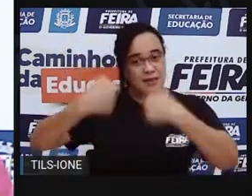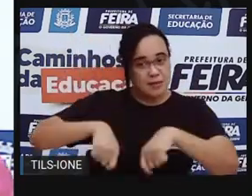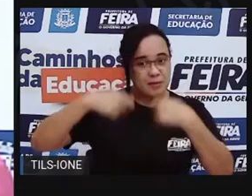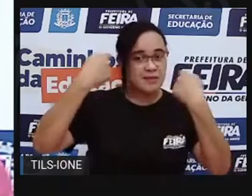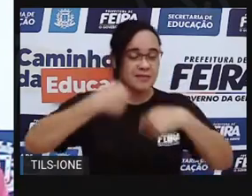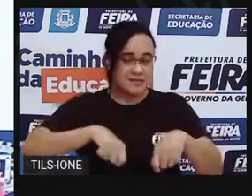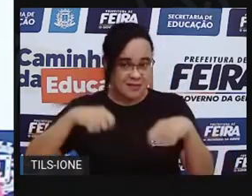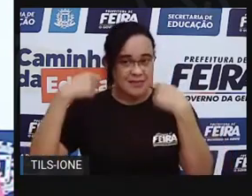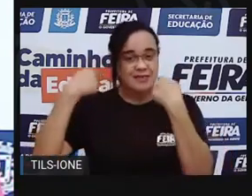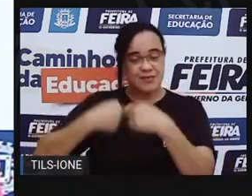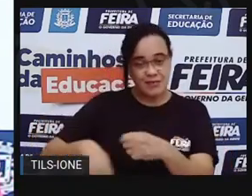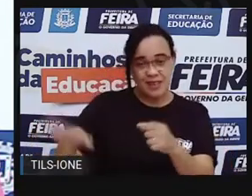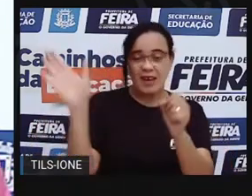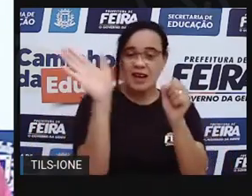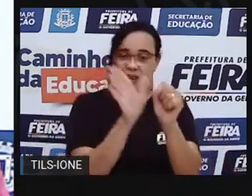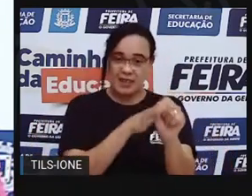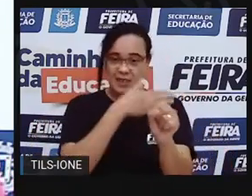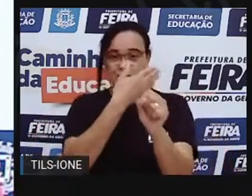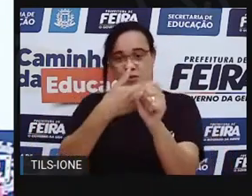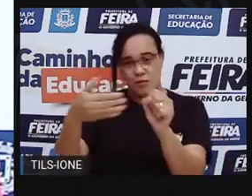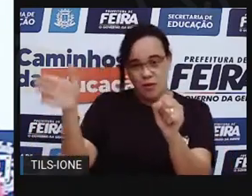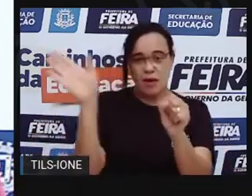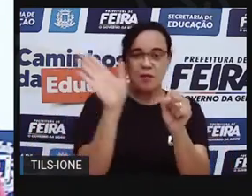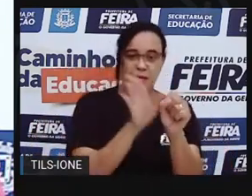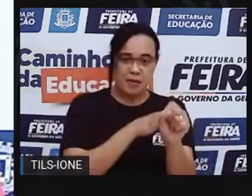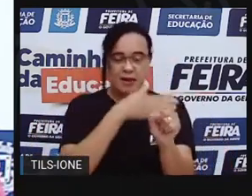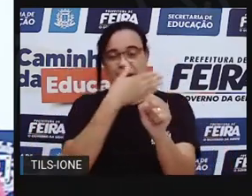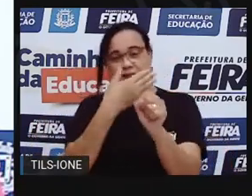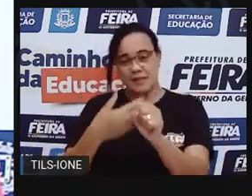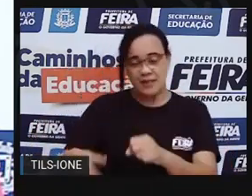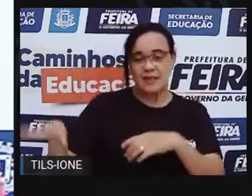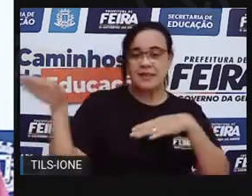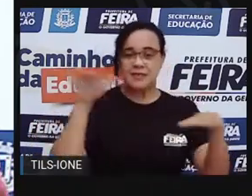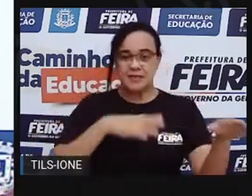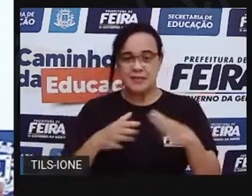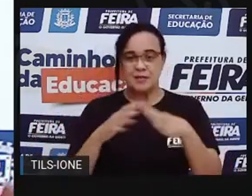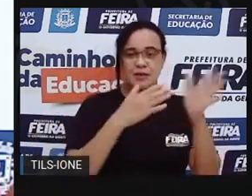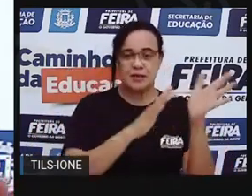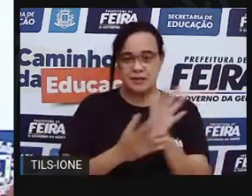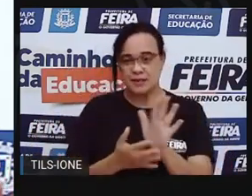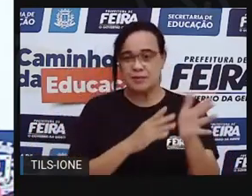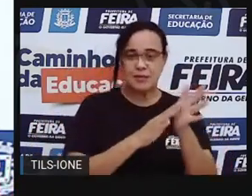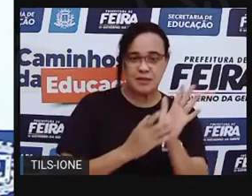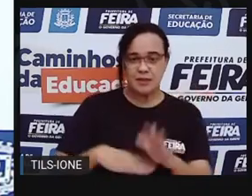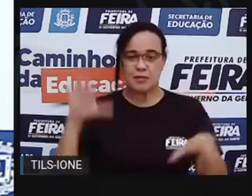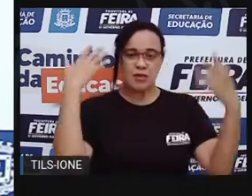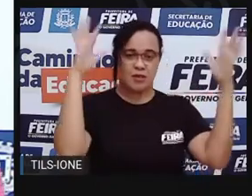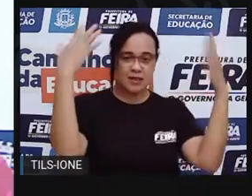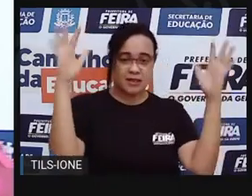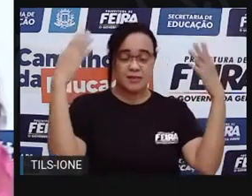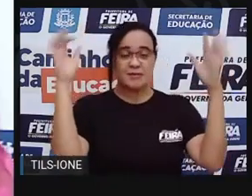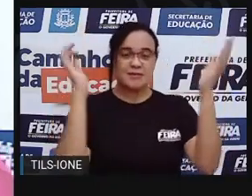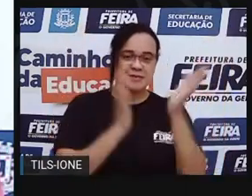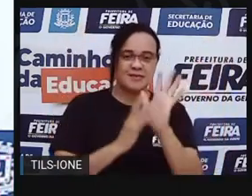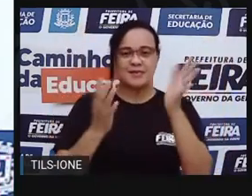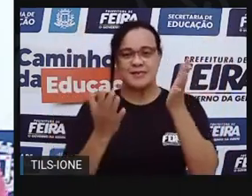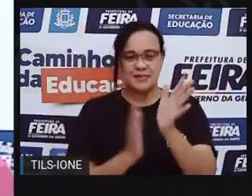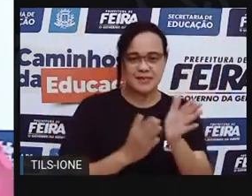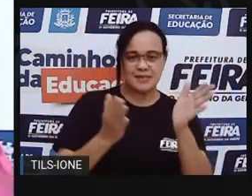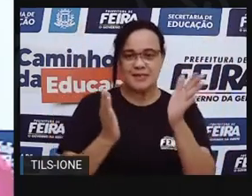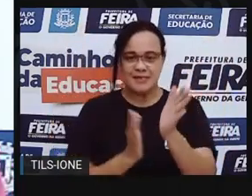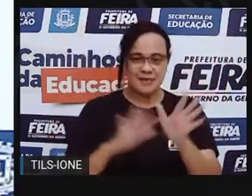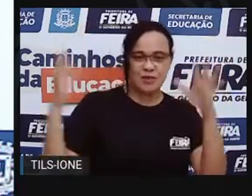Samba lelê precisava, era de uma boa palmada. Samba, samba, sambolelê.